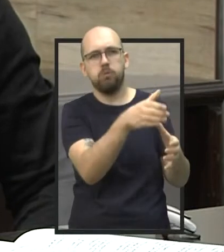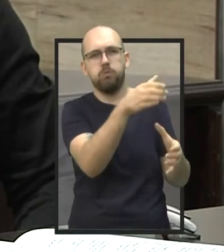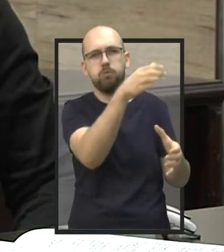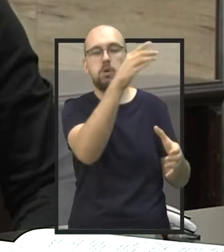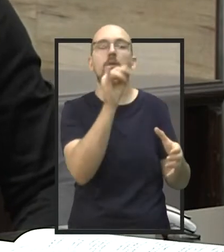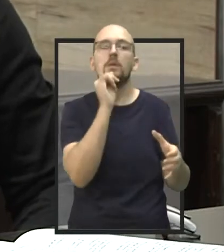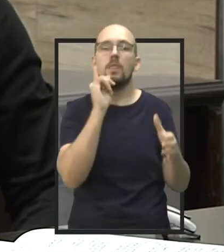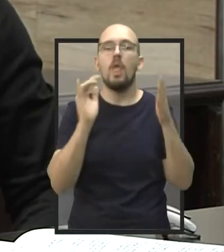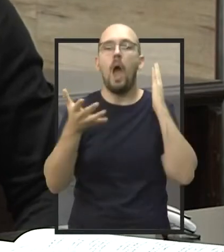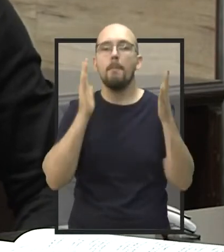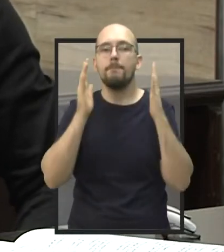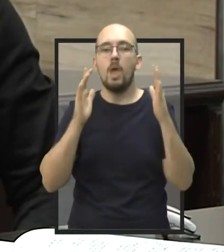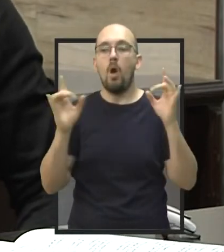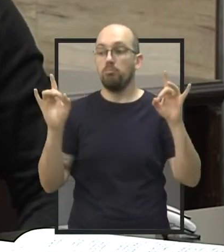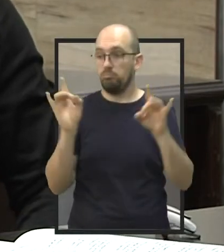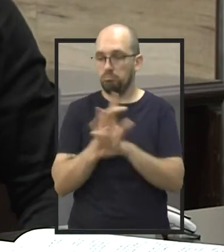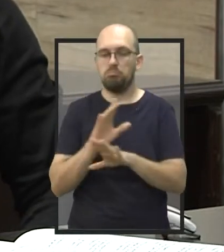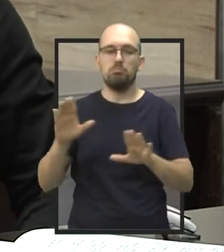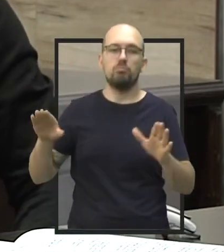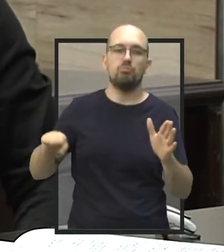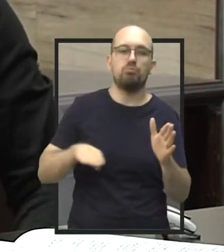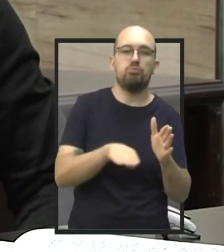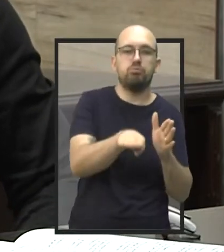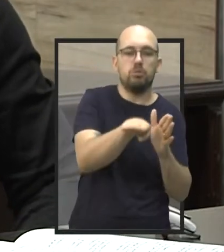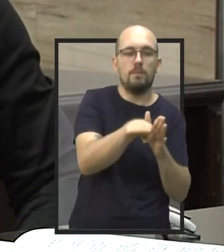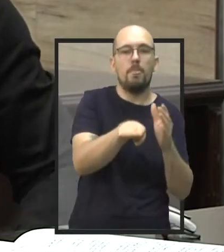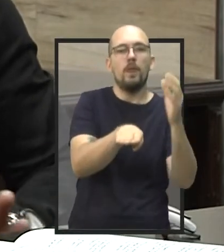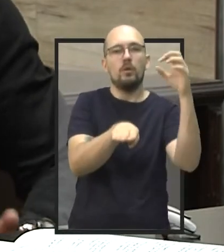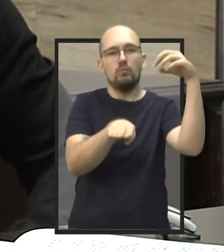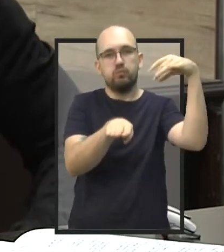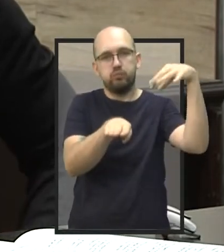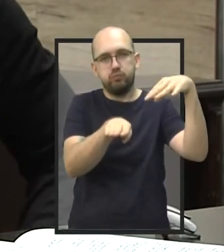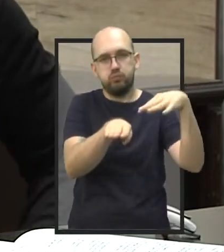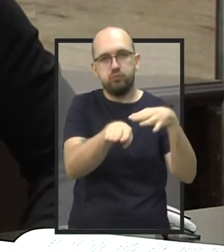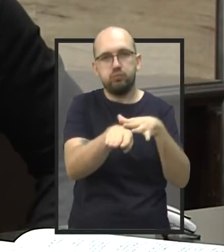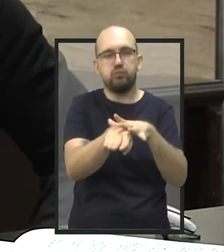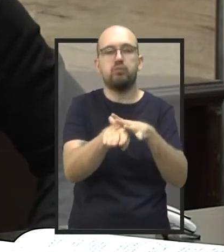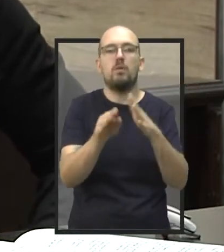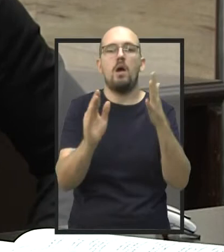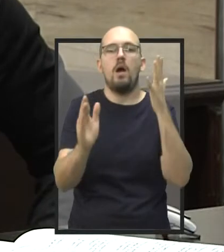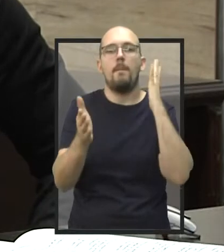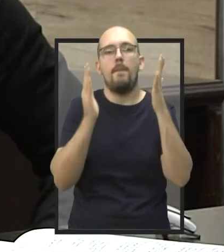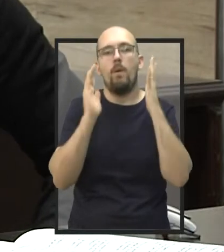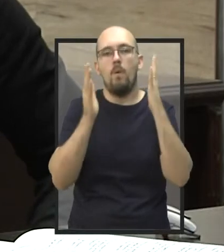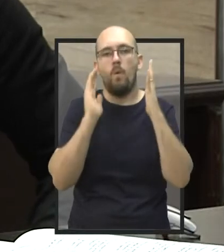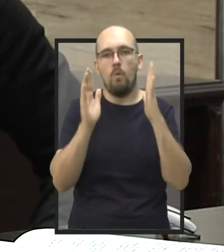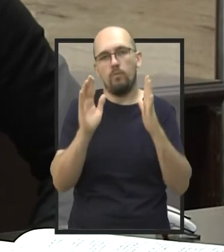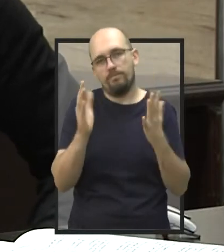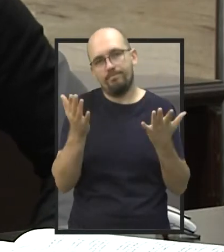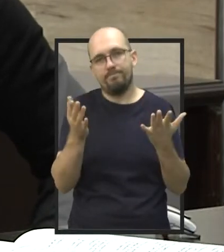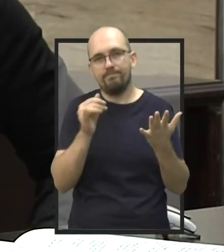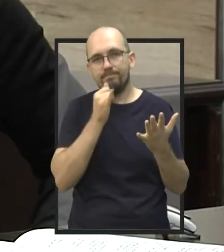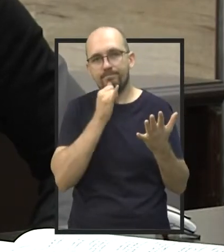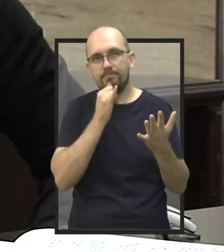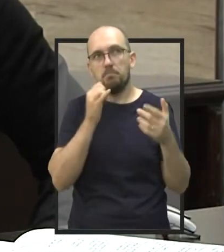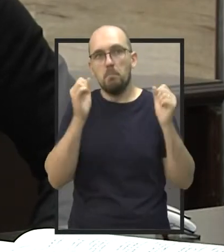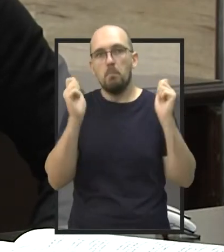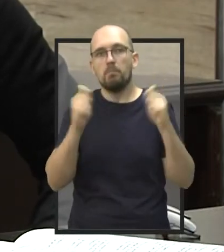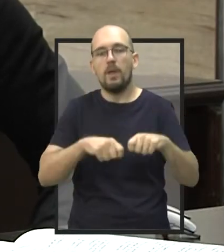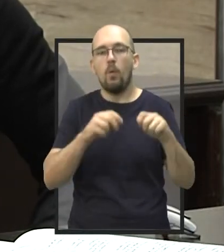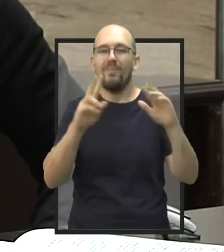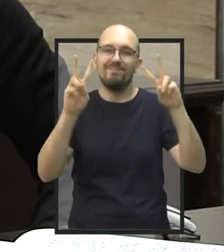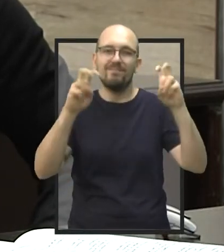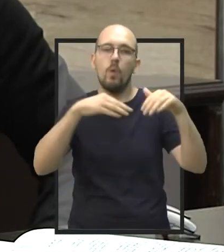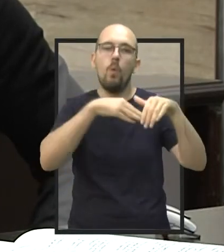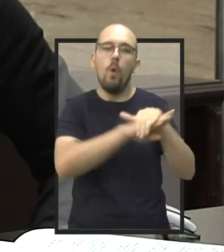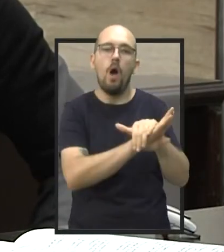uma válvula, e essa válvula escoaria essa água desse tanque, e a gente só ia pagar, talvez, só para mandar. Então, eu acho que seria de grande interesse,